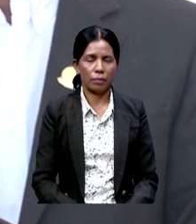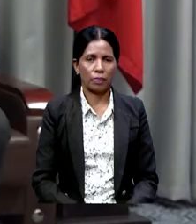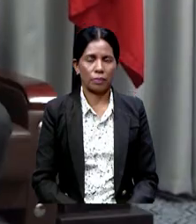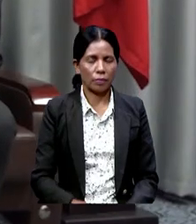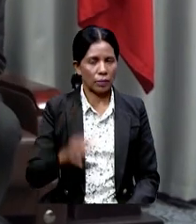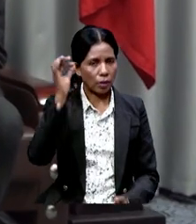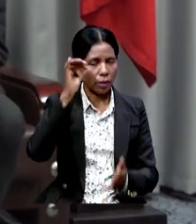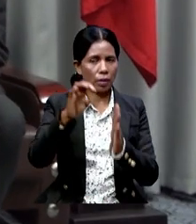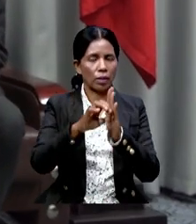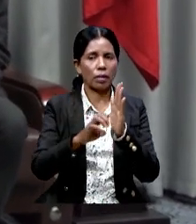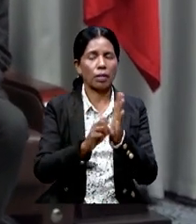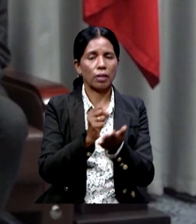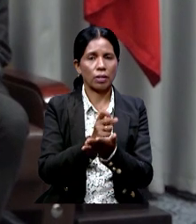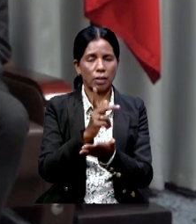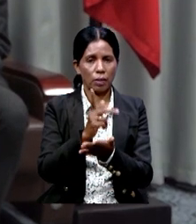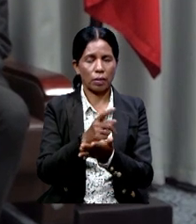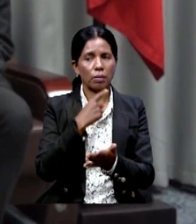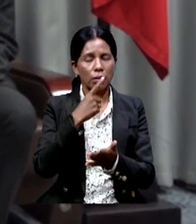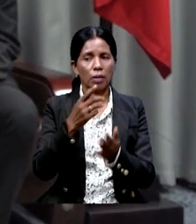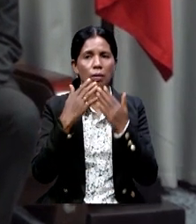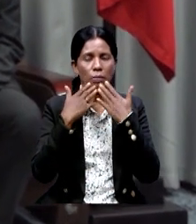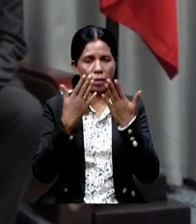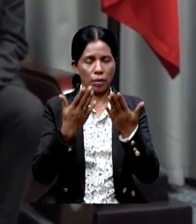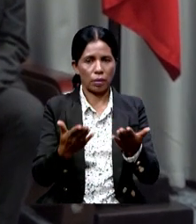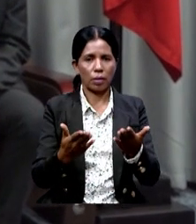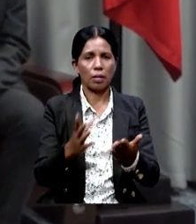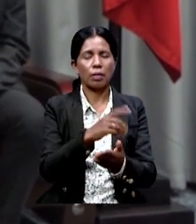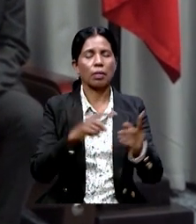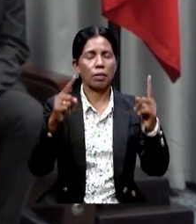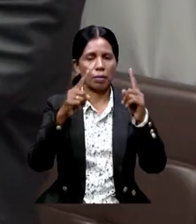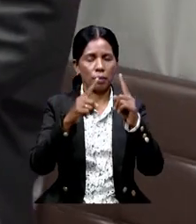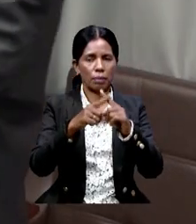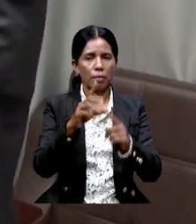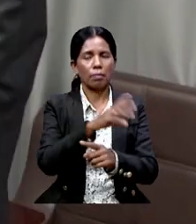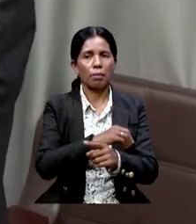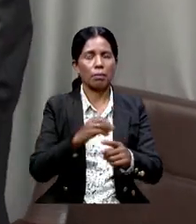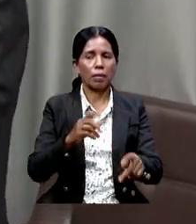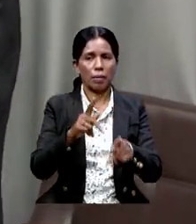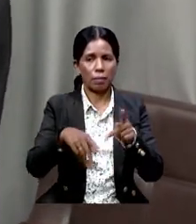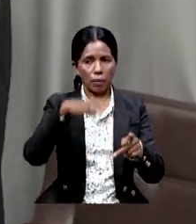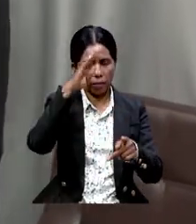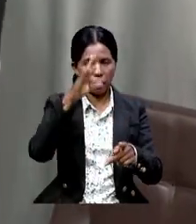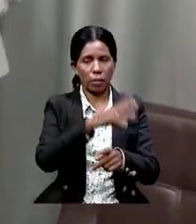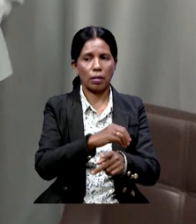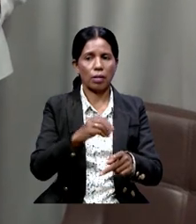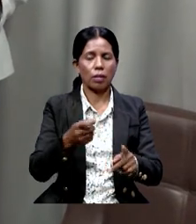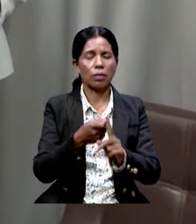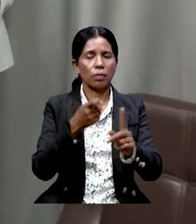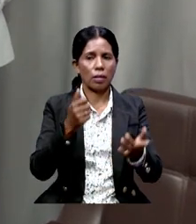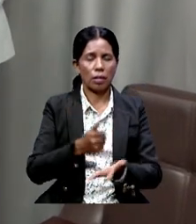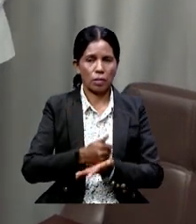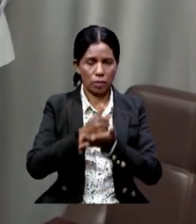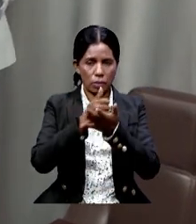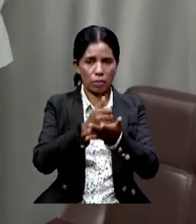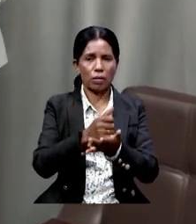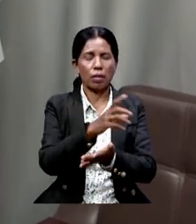Comunicação Social, Espírito Dias Ximénez, ato agradecimento ba vontade de acusi diplomata cubana ne, no espera katak li husi apoio ne, bele desenvolve